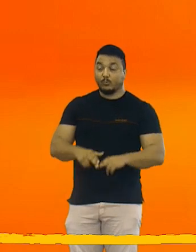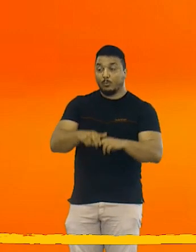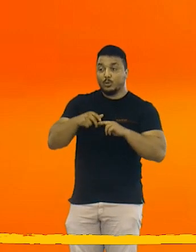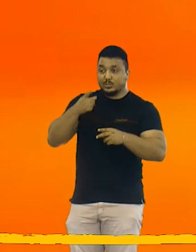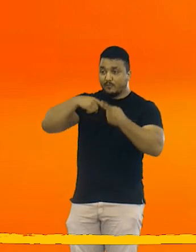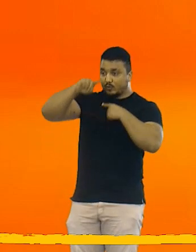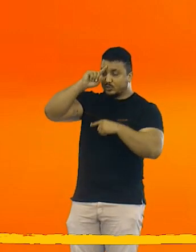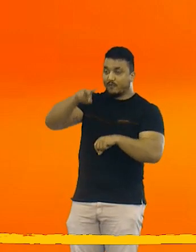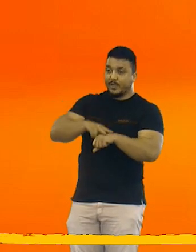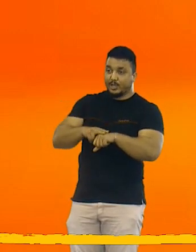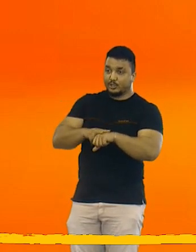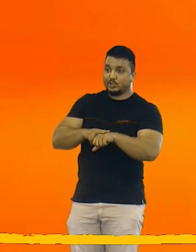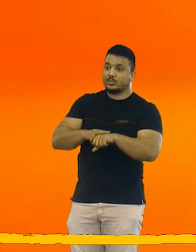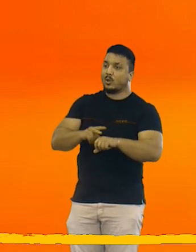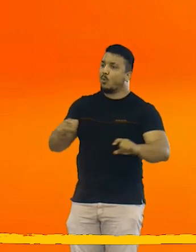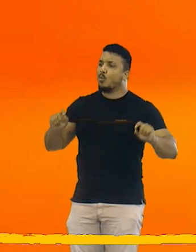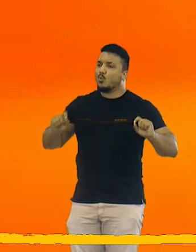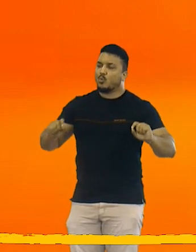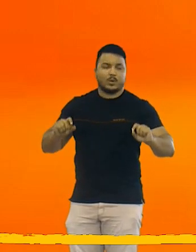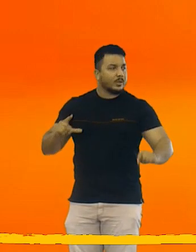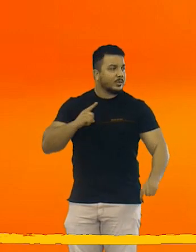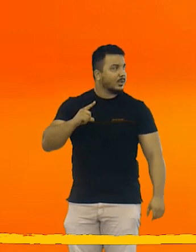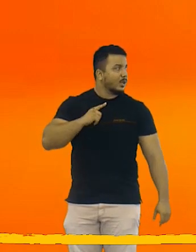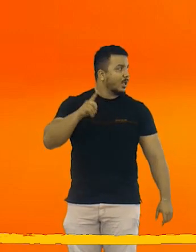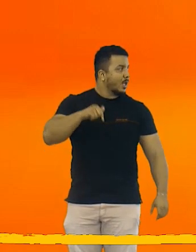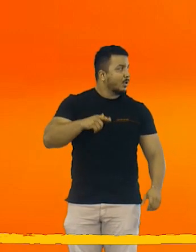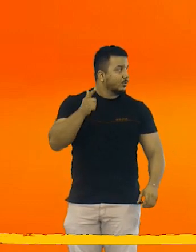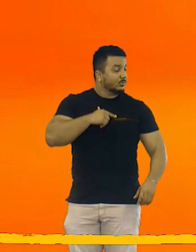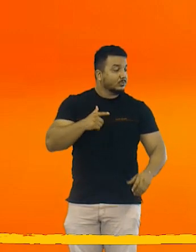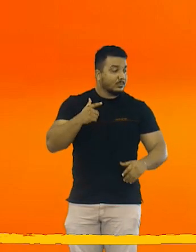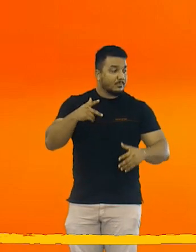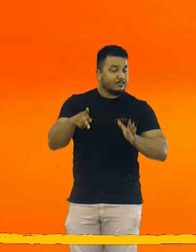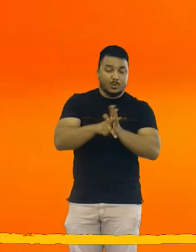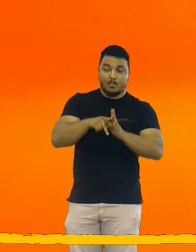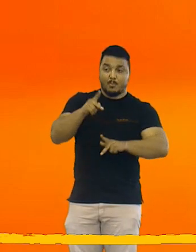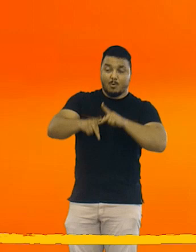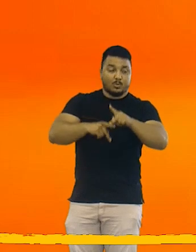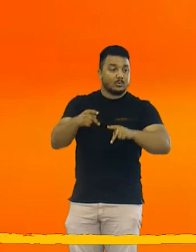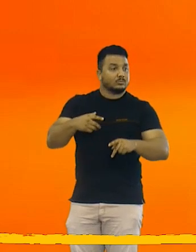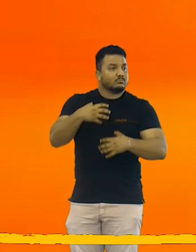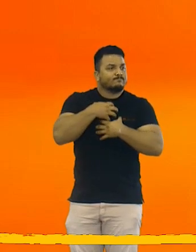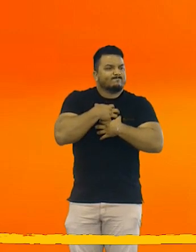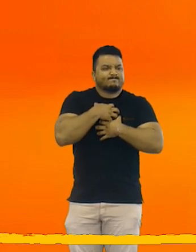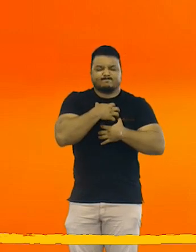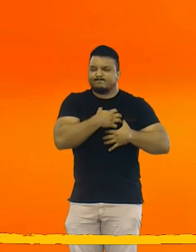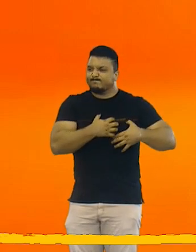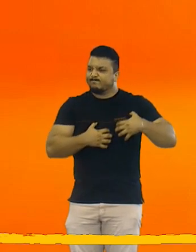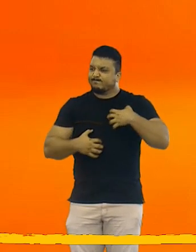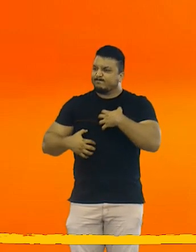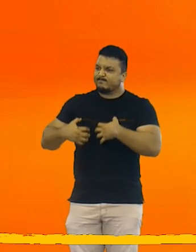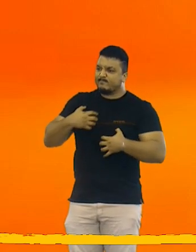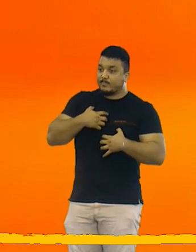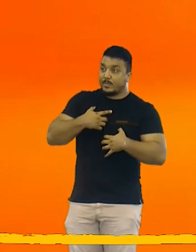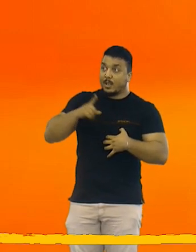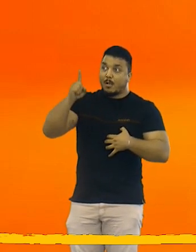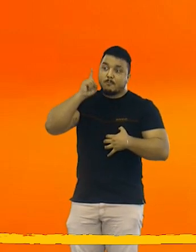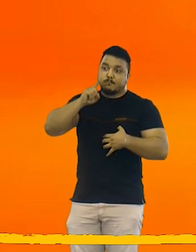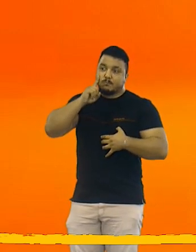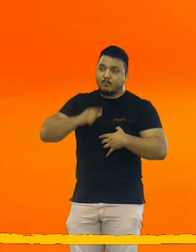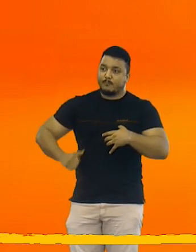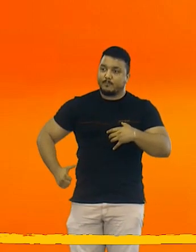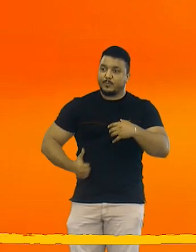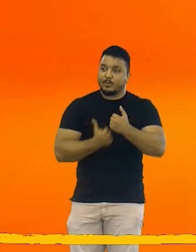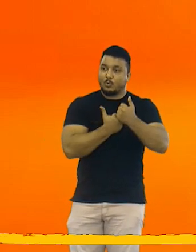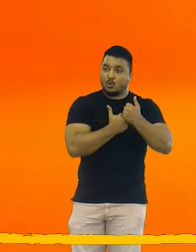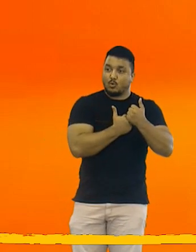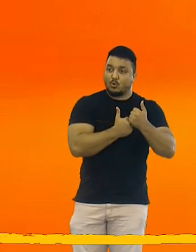cara, ela vai trazer, gerada por uma insatisfação popular, um apoio que os americanos vão conceder.